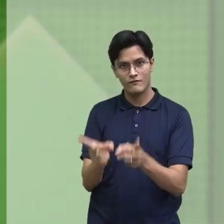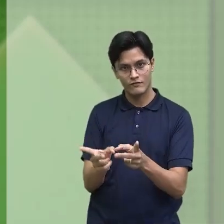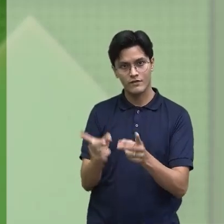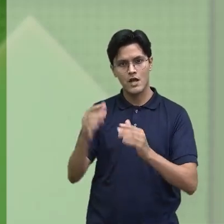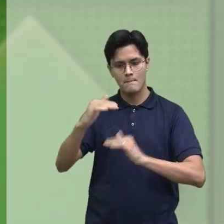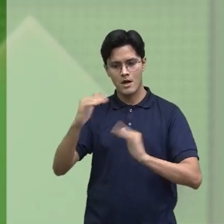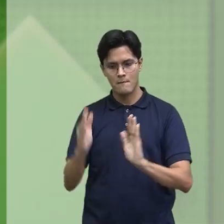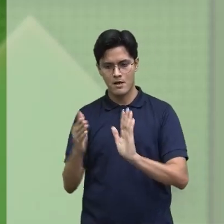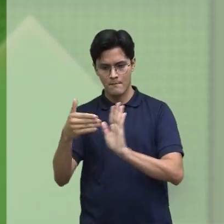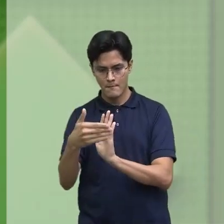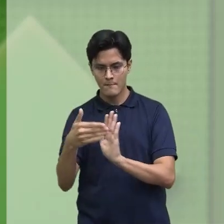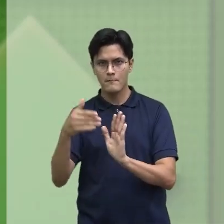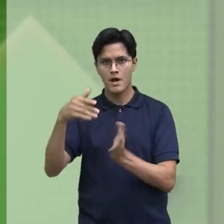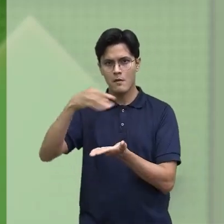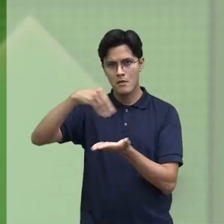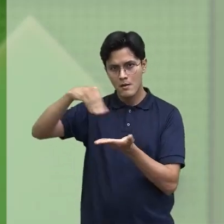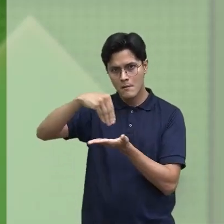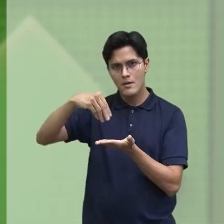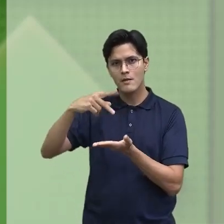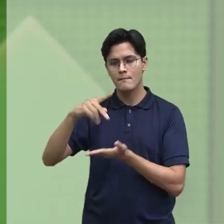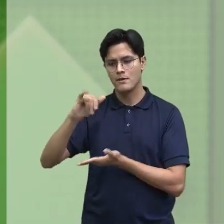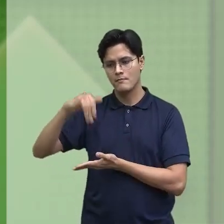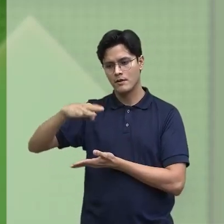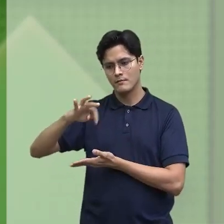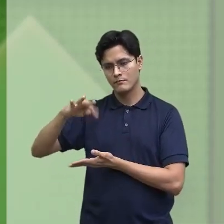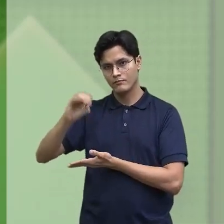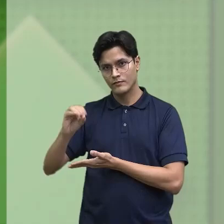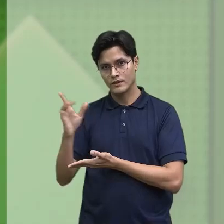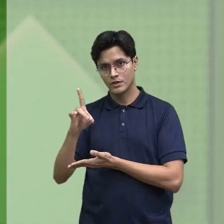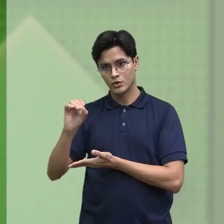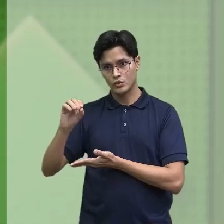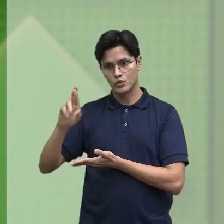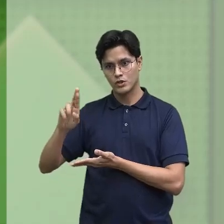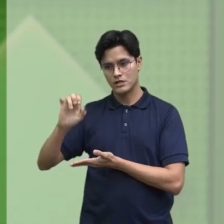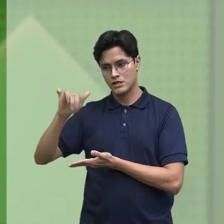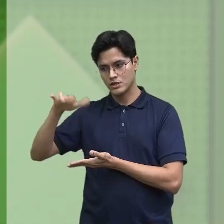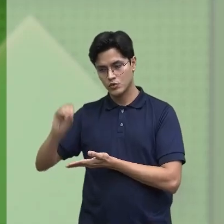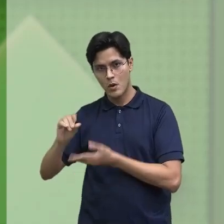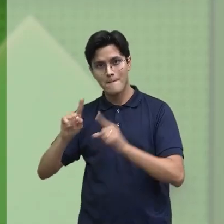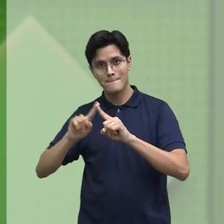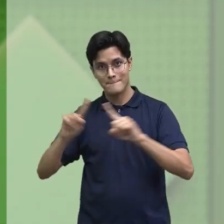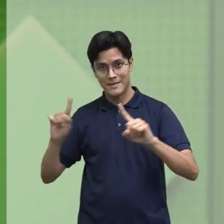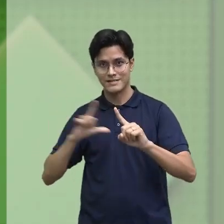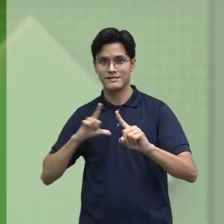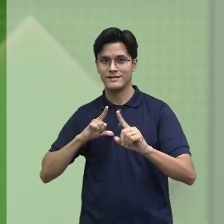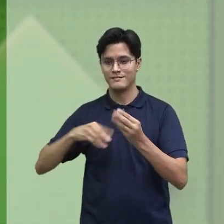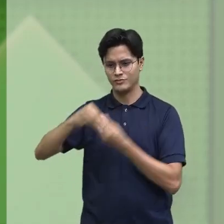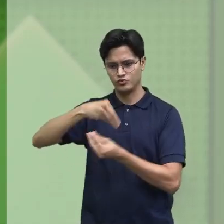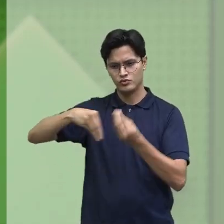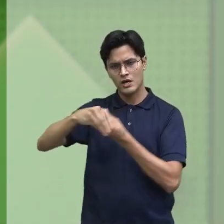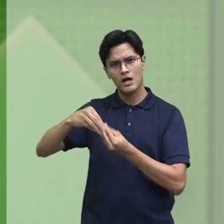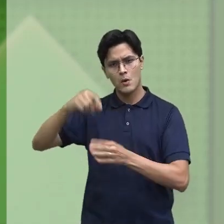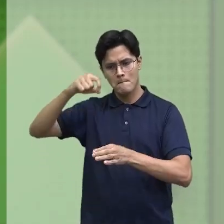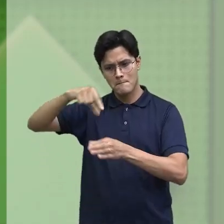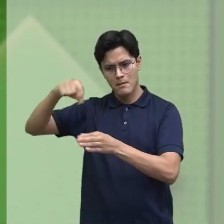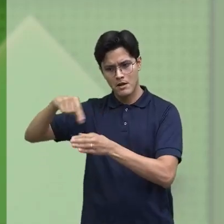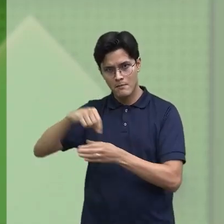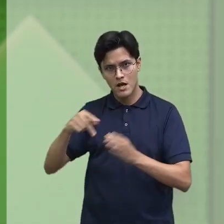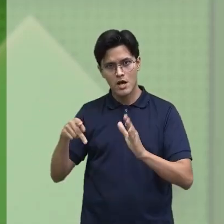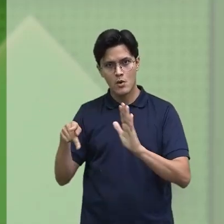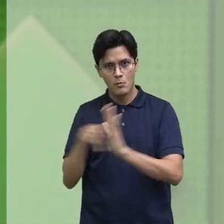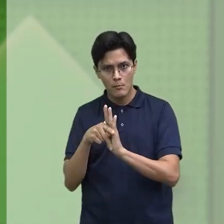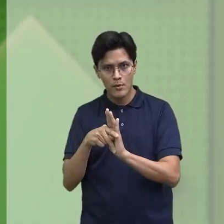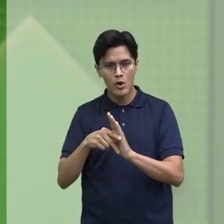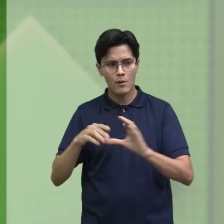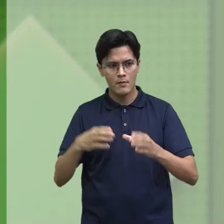outras substâncias. Então, se nós olhássemos, né, apenas olhássemos as características ali, apenas percebêssemos